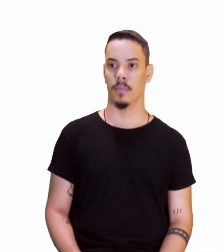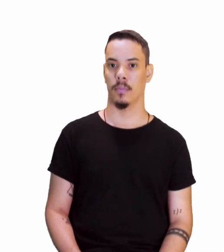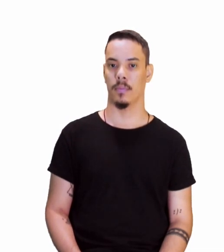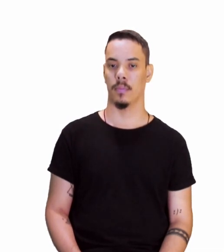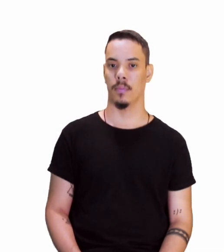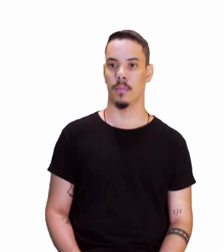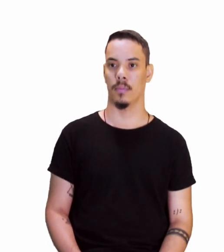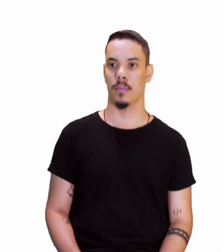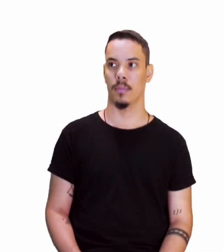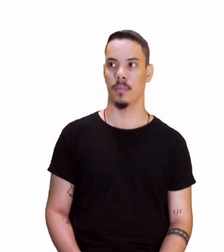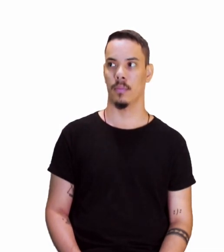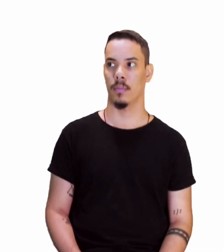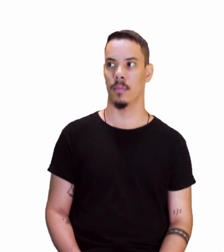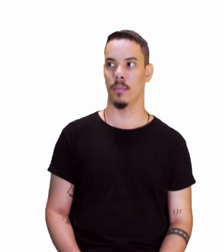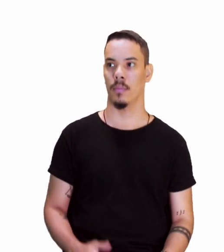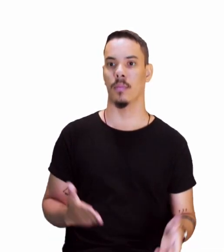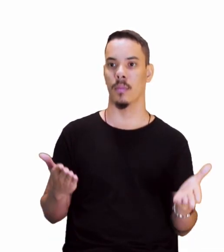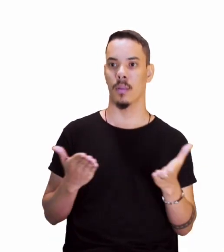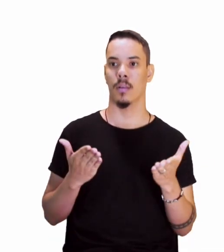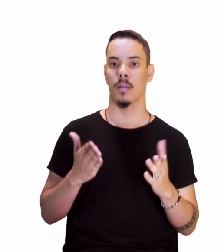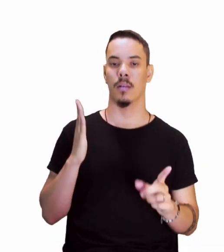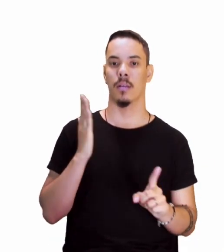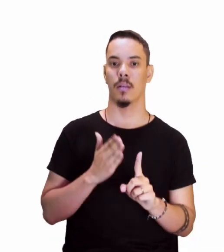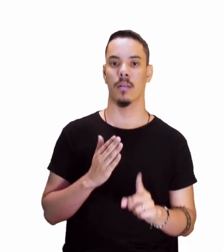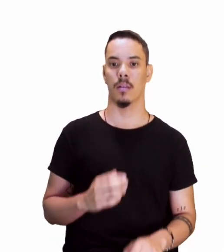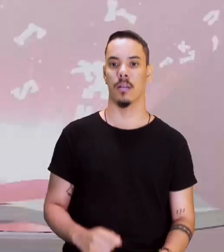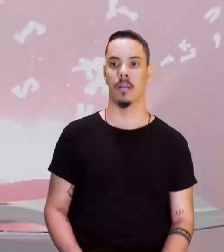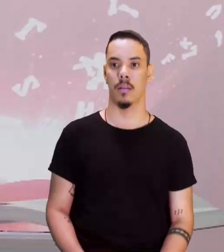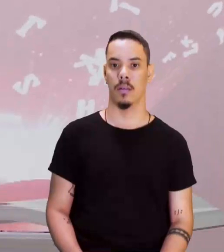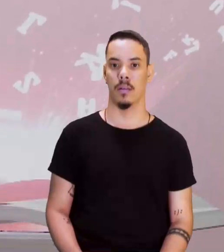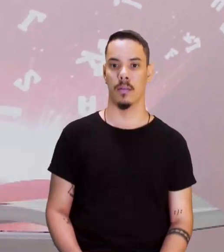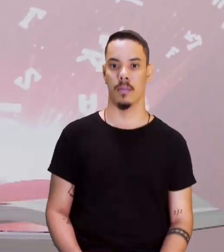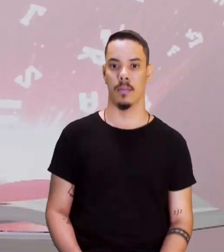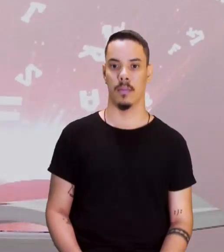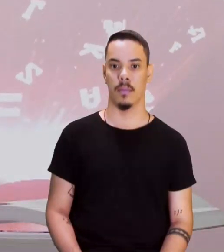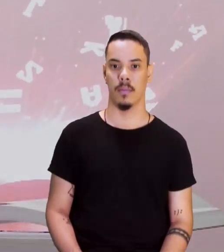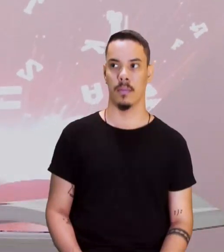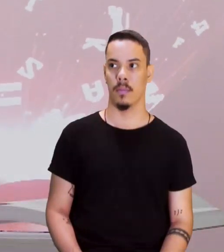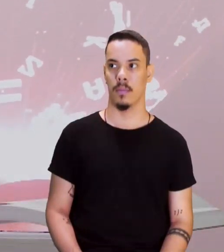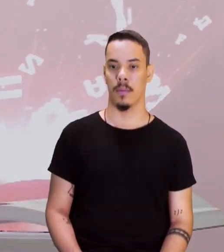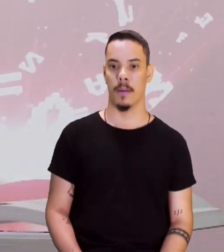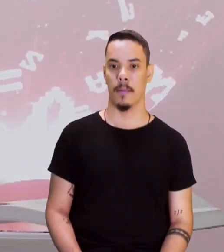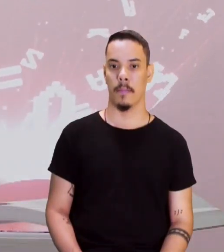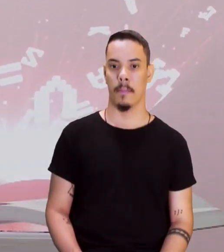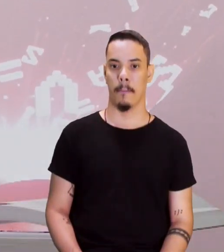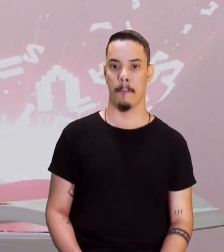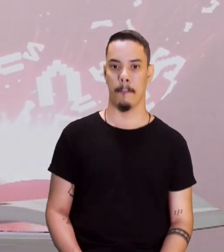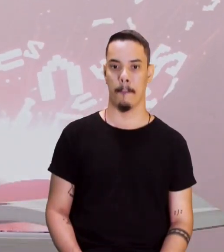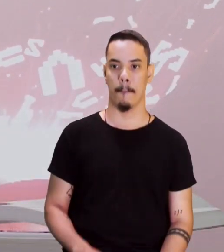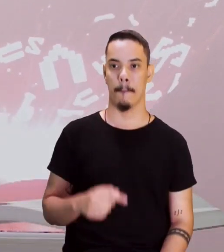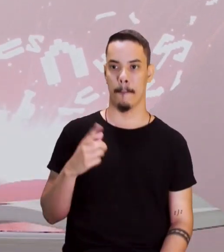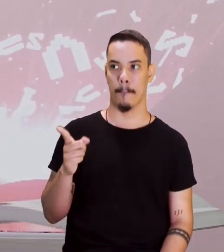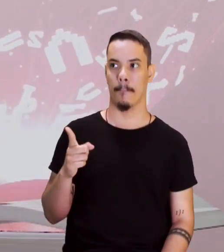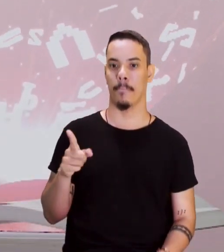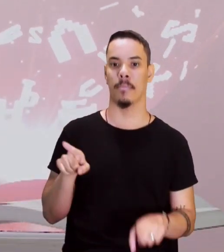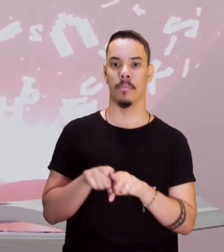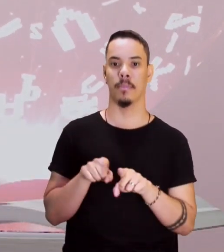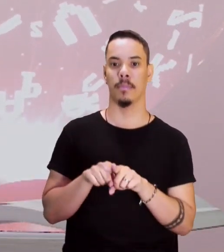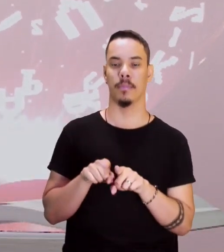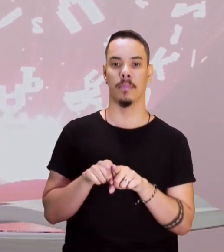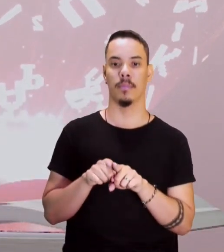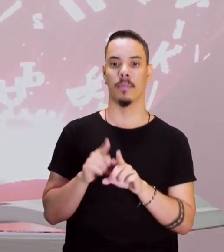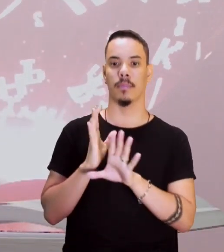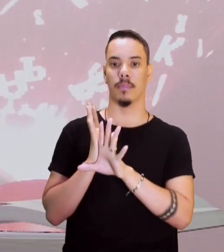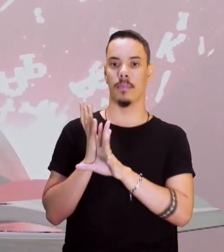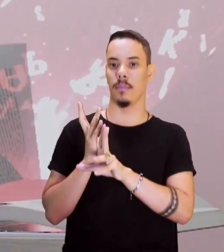Pronto. Agora vamos diretamente, amadinho. Para onde? Para o nosso... O quê? Daqui a pouco para a